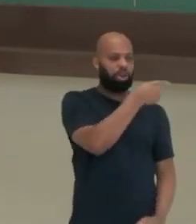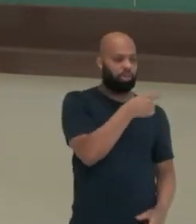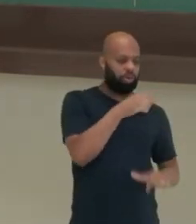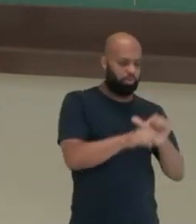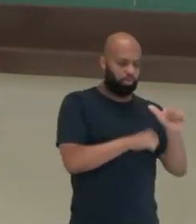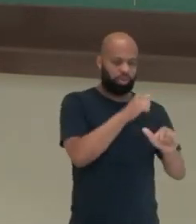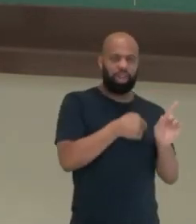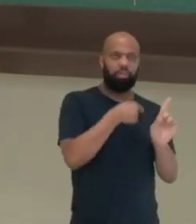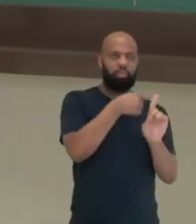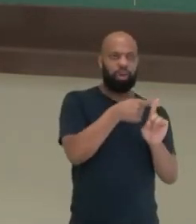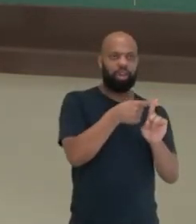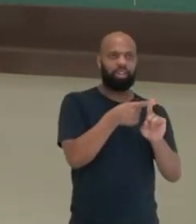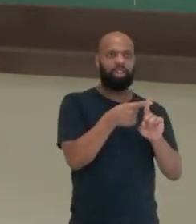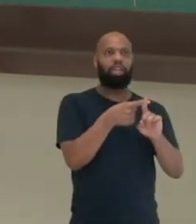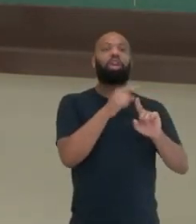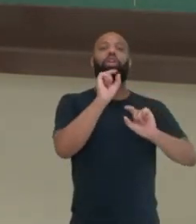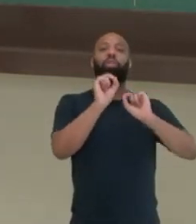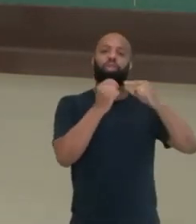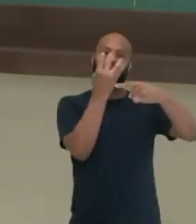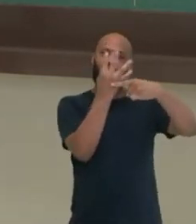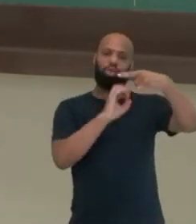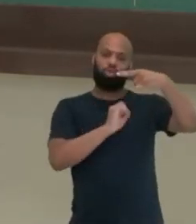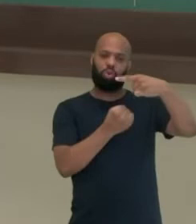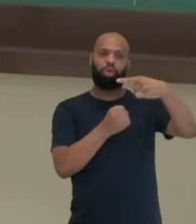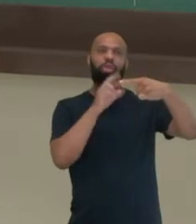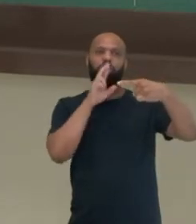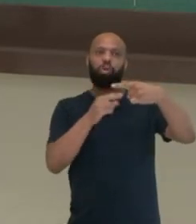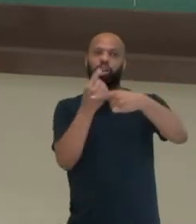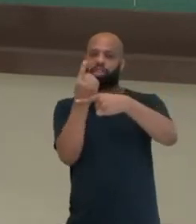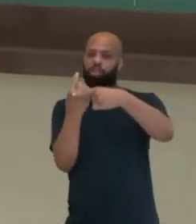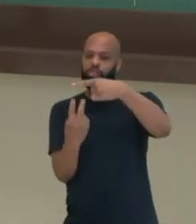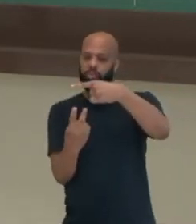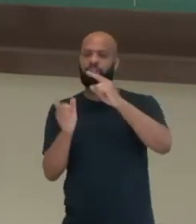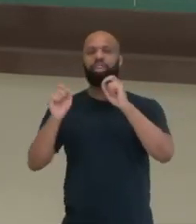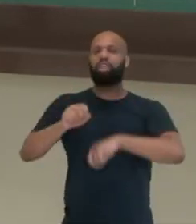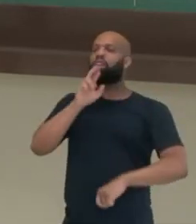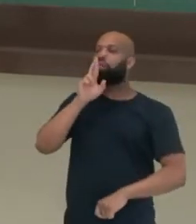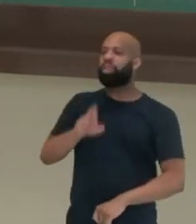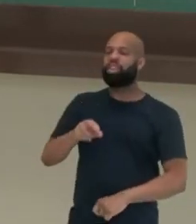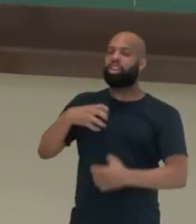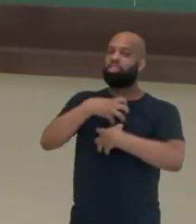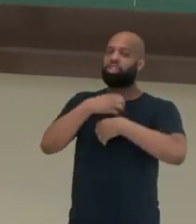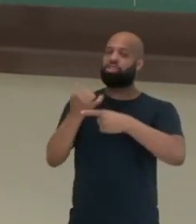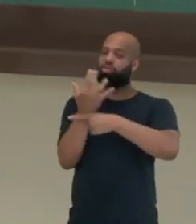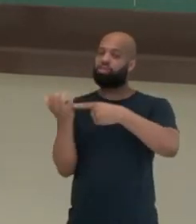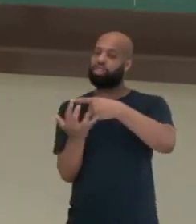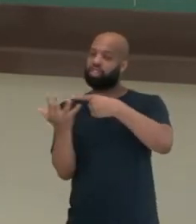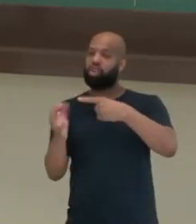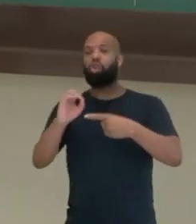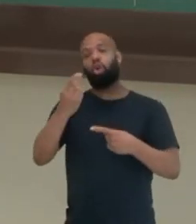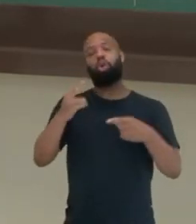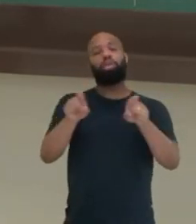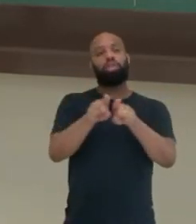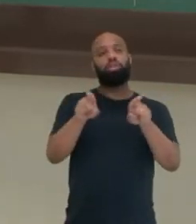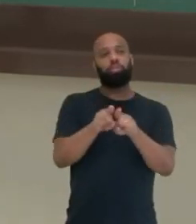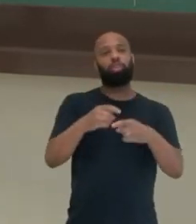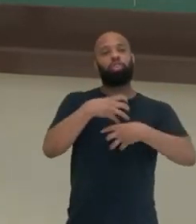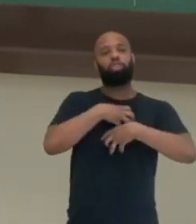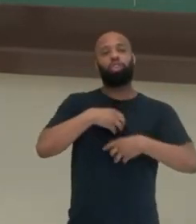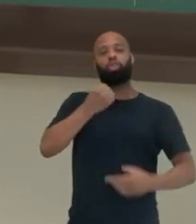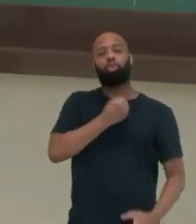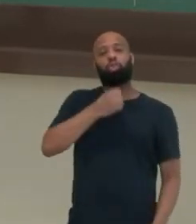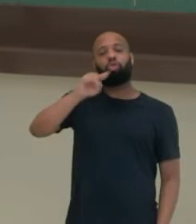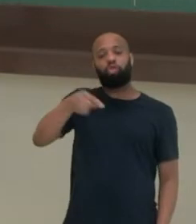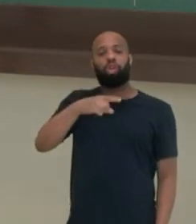mais 4 dividido por 8, meio. Você pode representar na fração 1 sobre 2 ou na forma